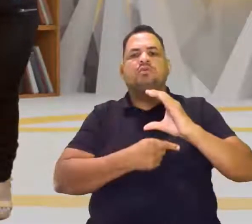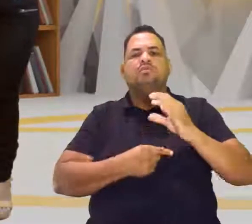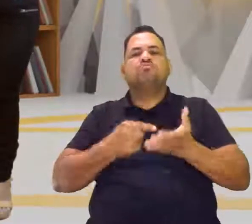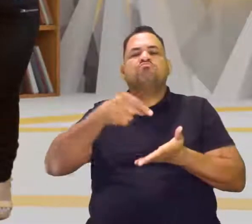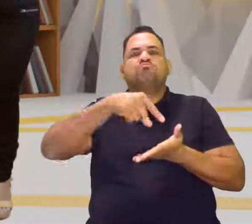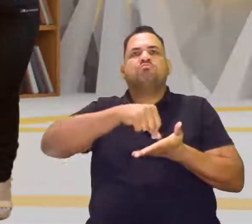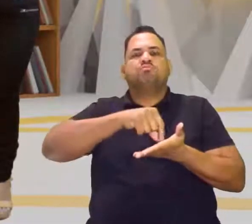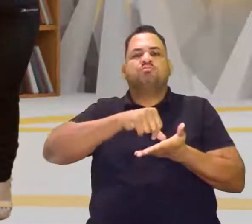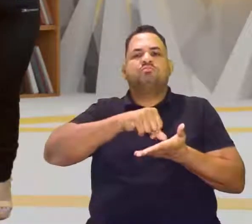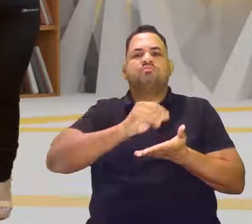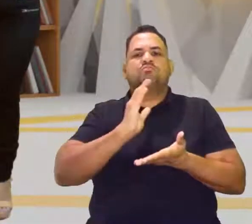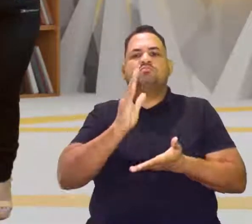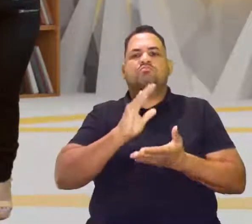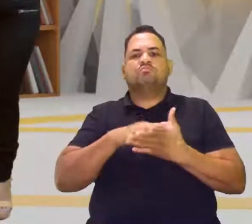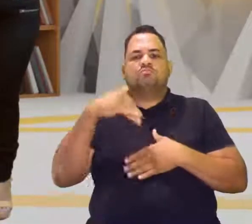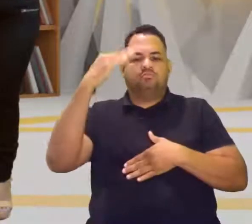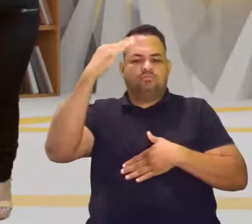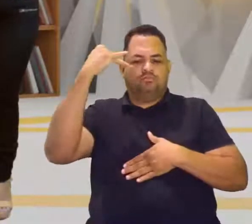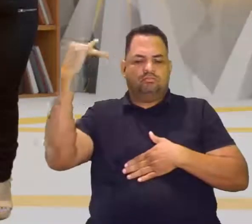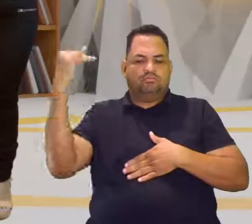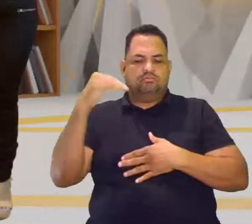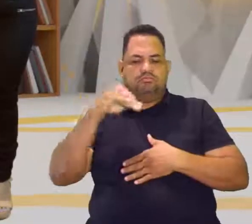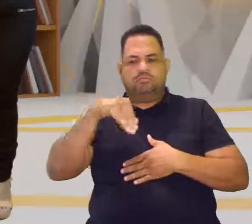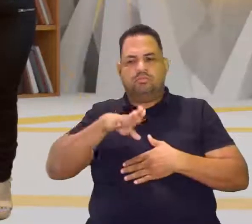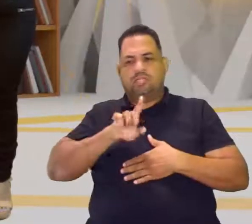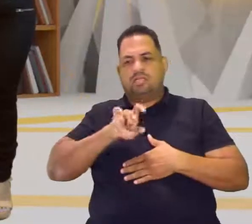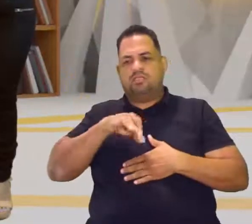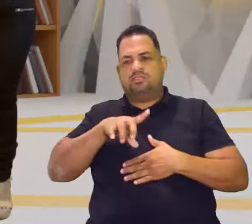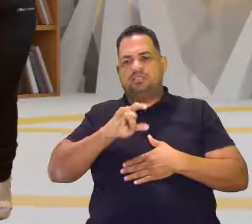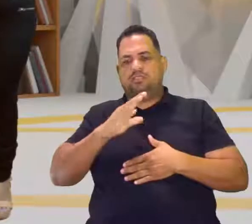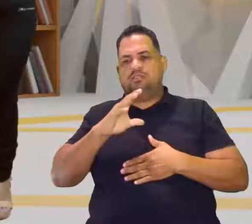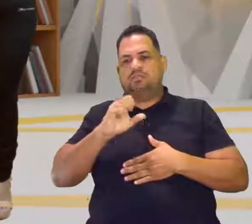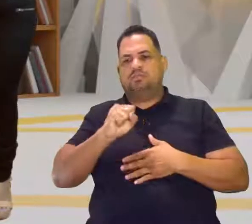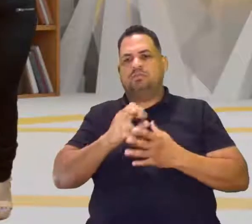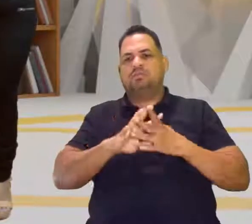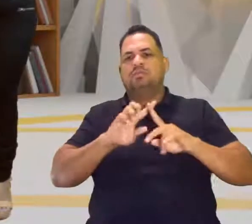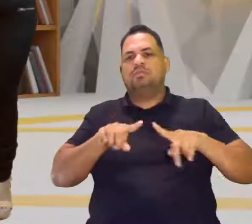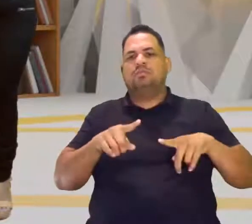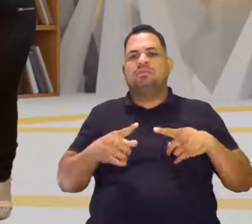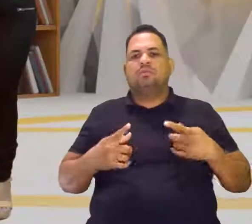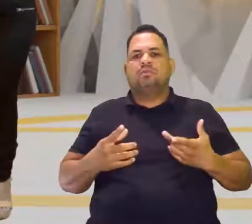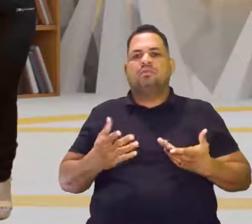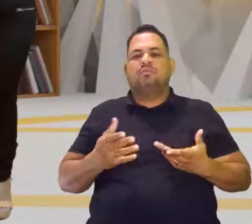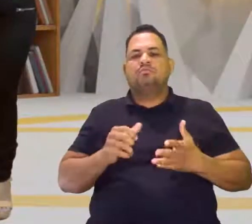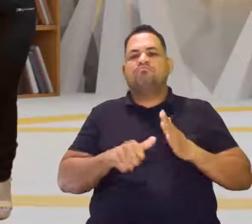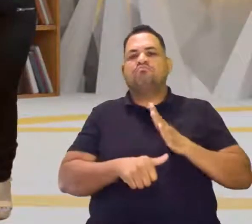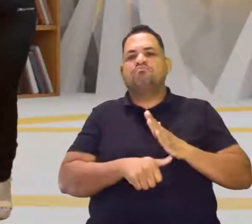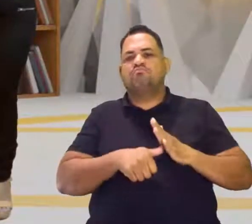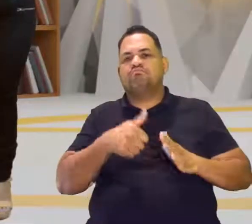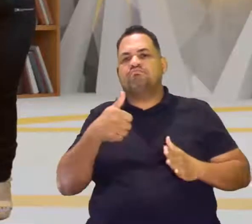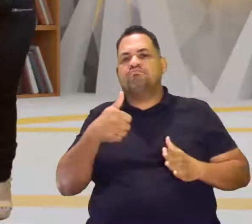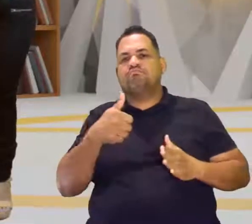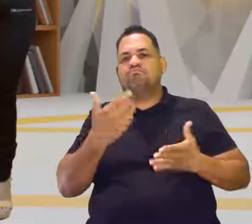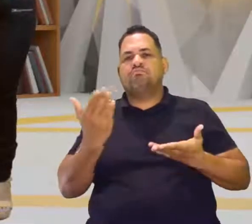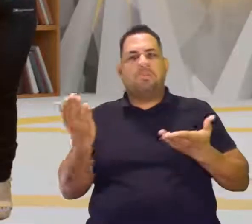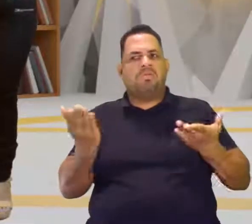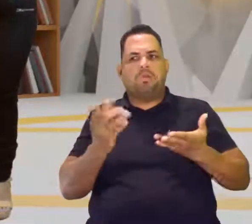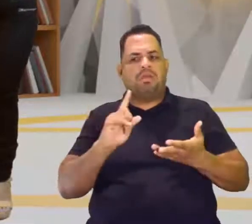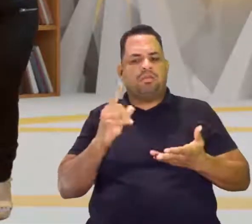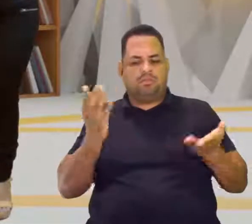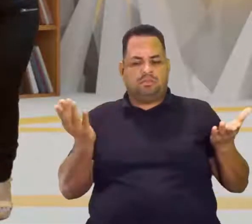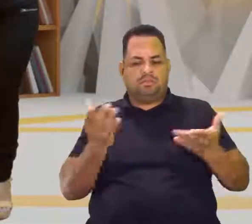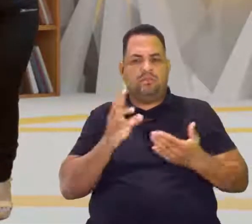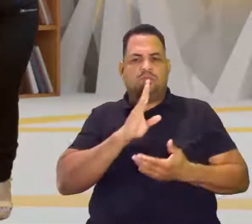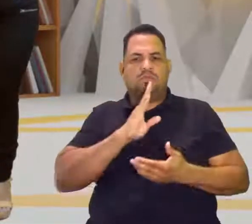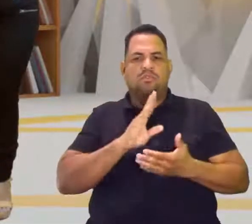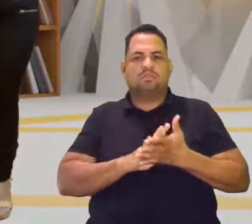tá gente é o famoso mercantilismo já existiu o capitalismo mas era o primeiro não era esse capitalismo que a